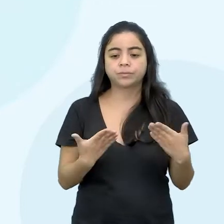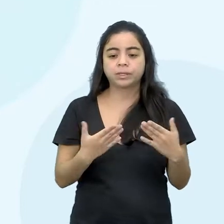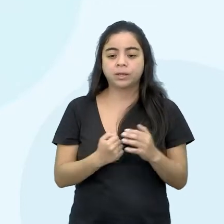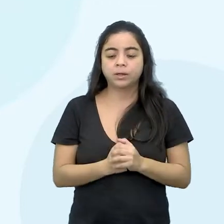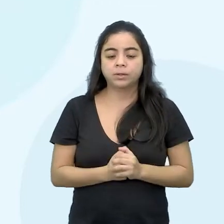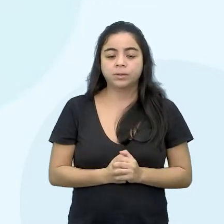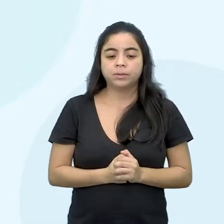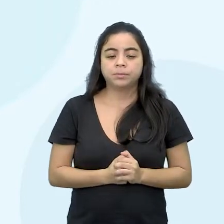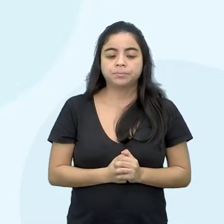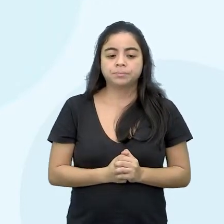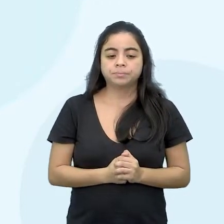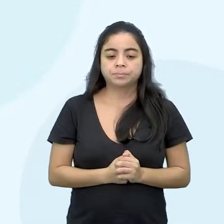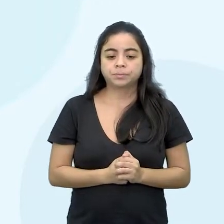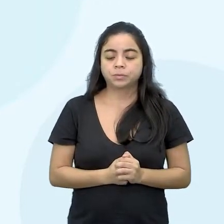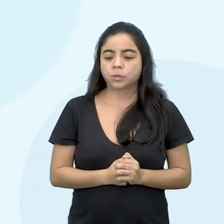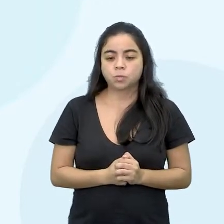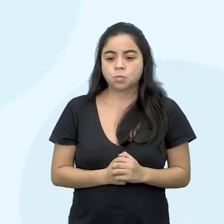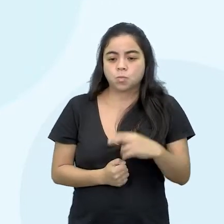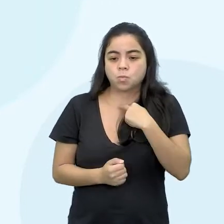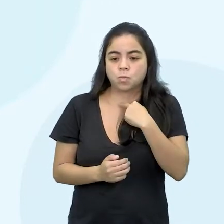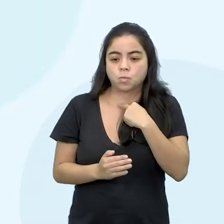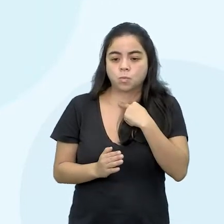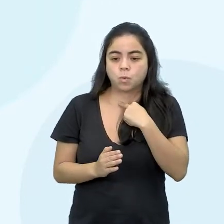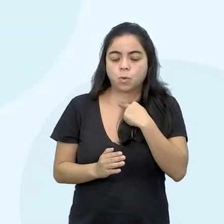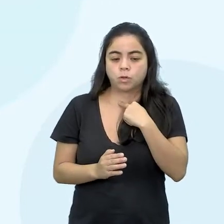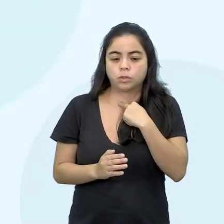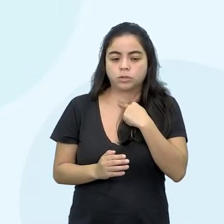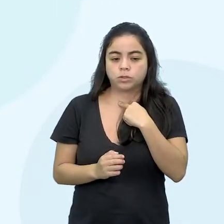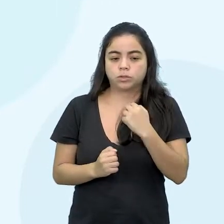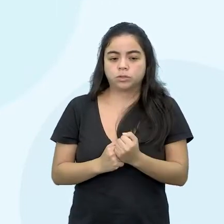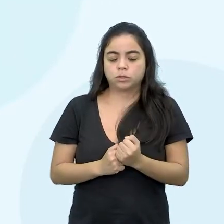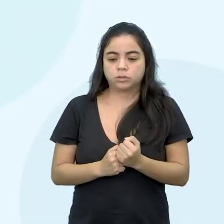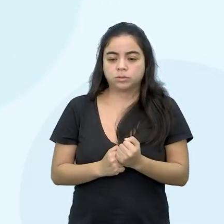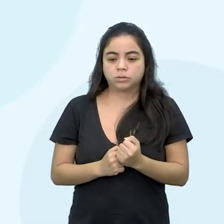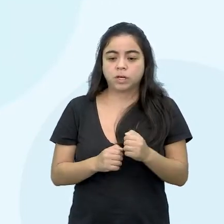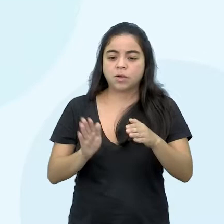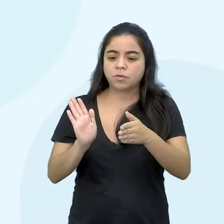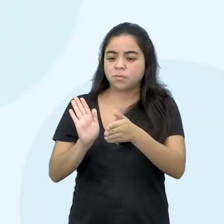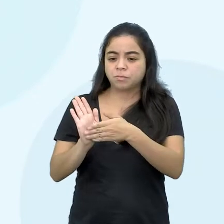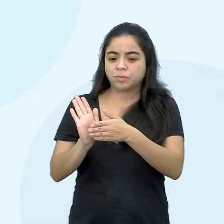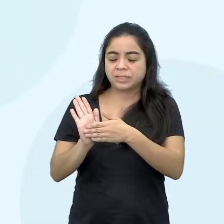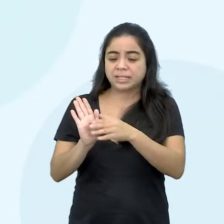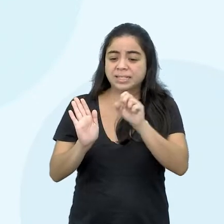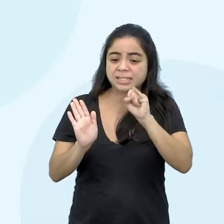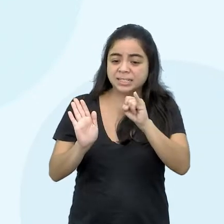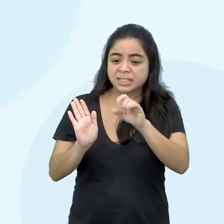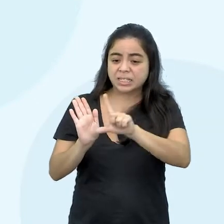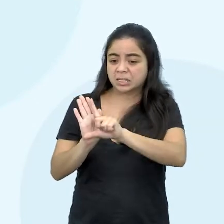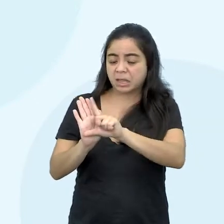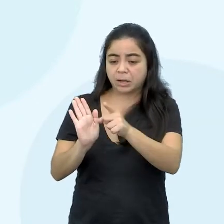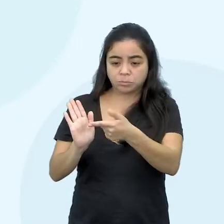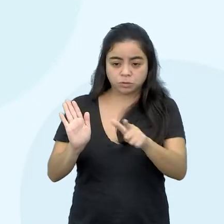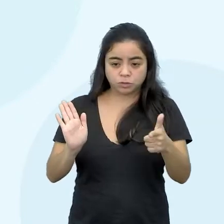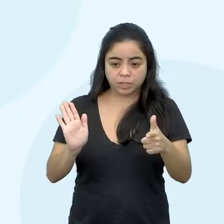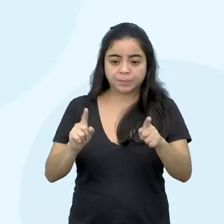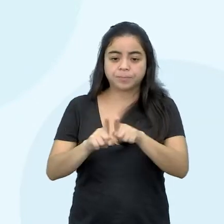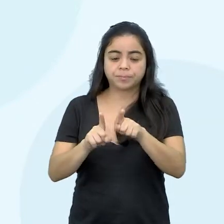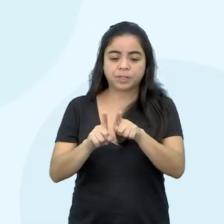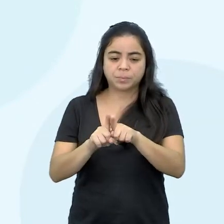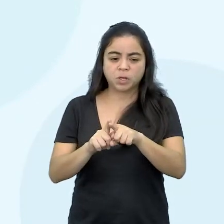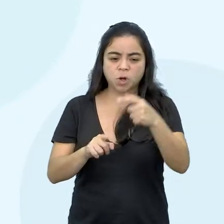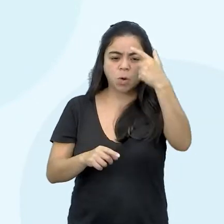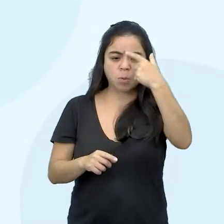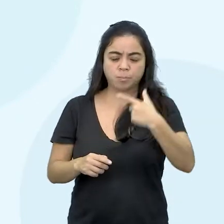não pode ser realizada nenhuma ação pública que fuja ao que está proposto na Constituição. A